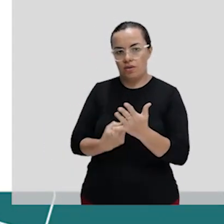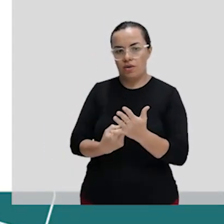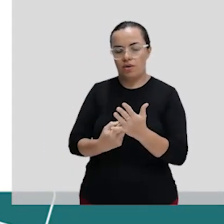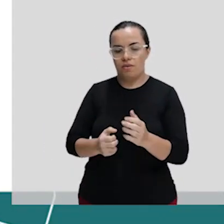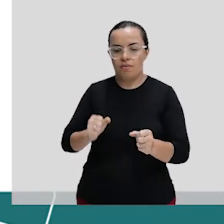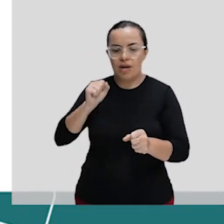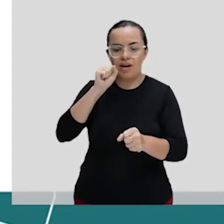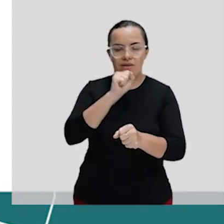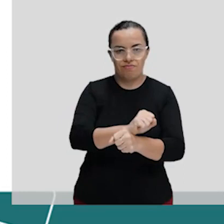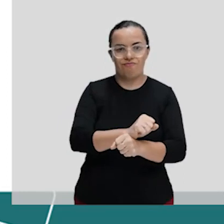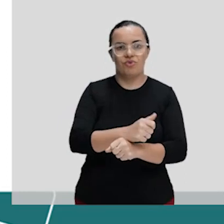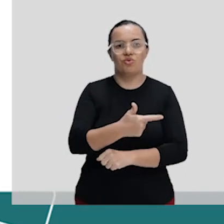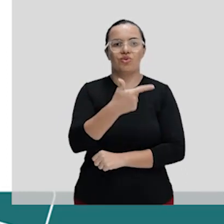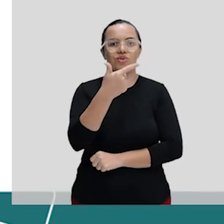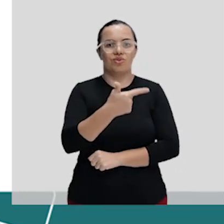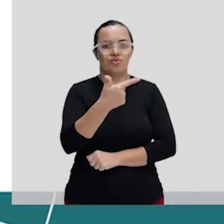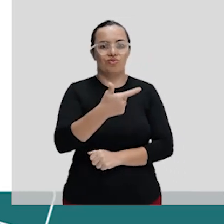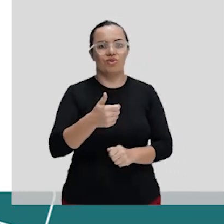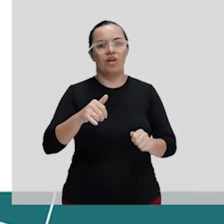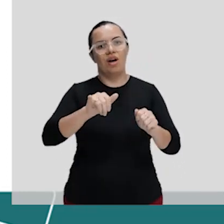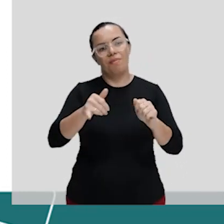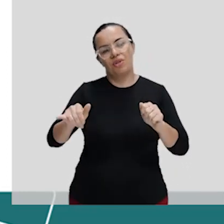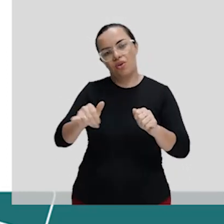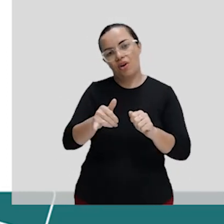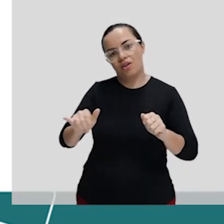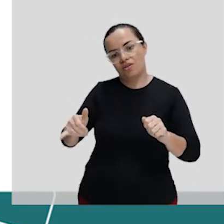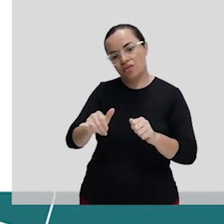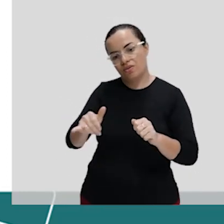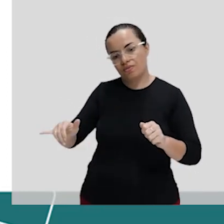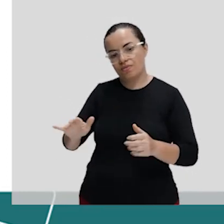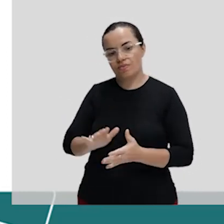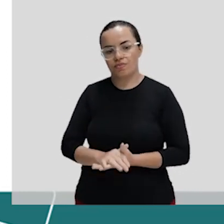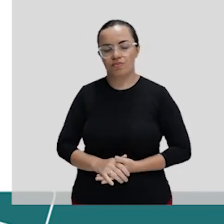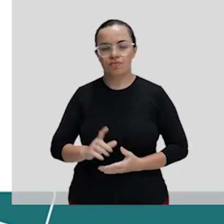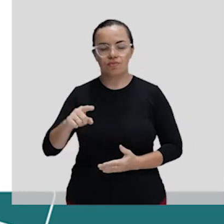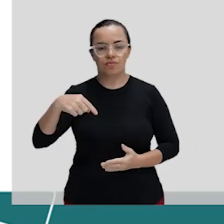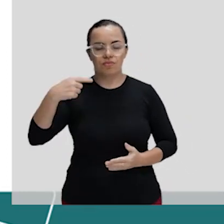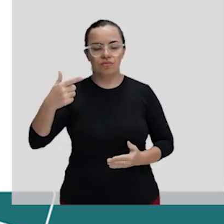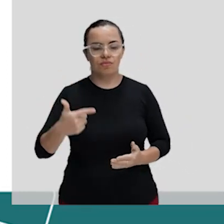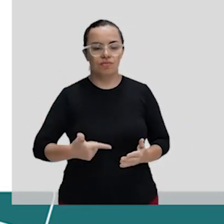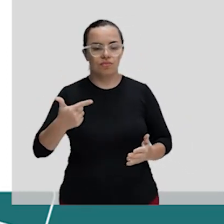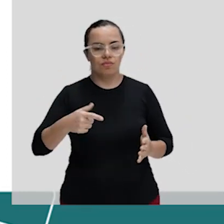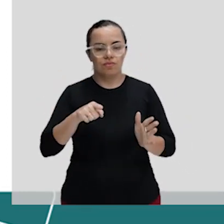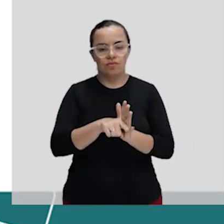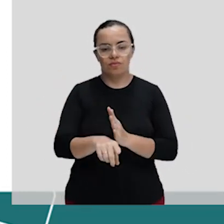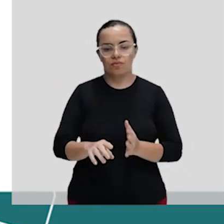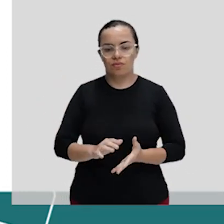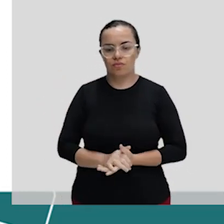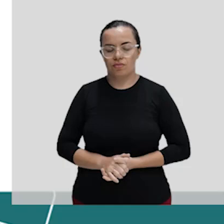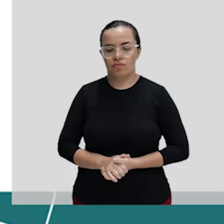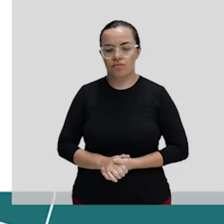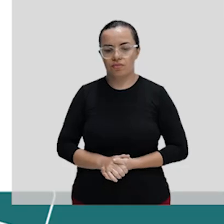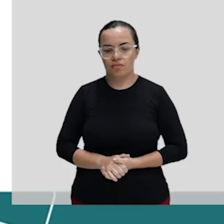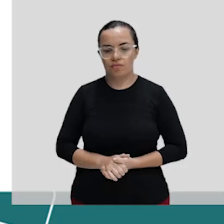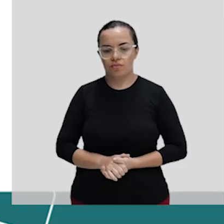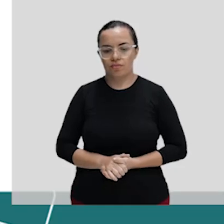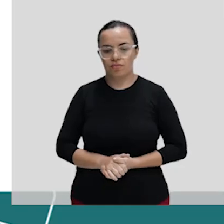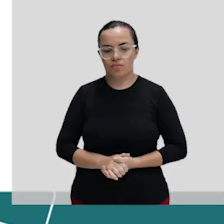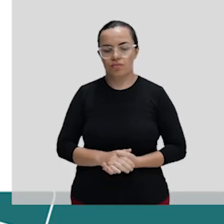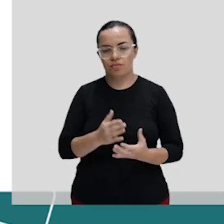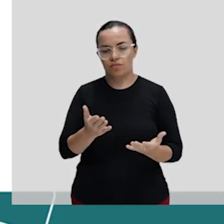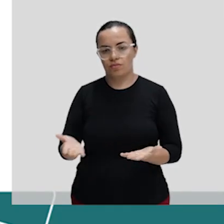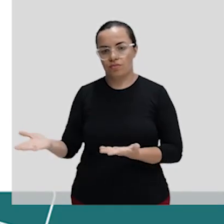interrompida no segundo aminoácido, tá? Vamos para a próxima questão, pessoal. No